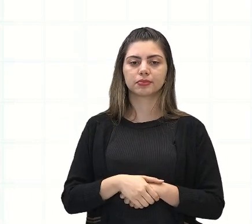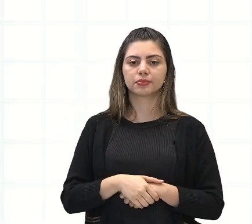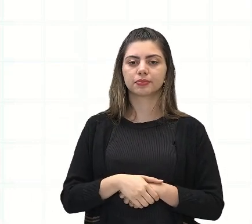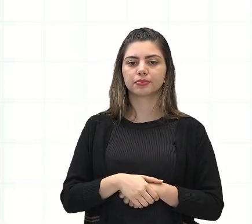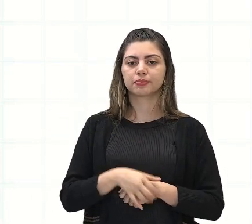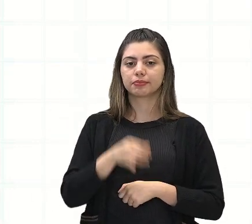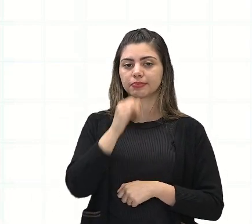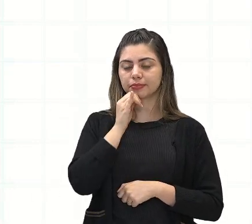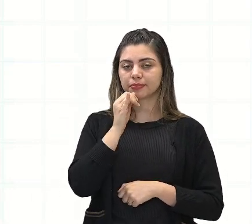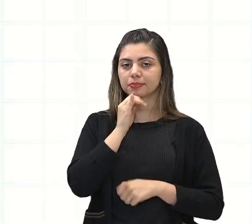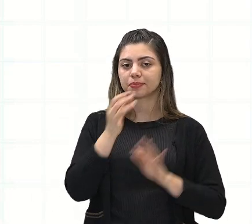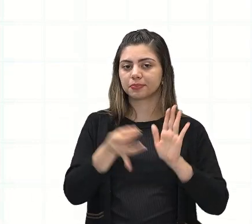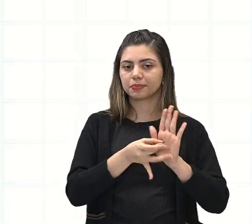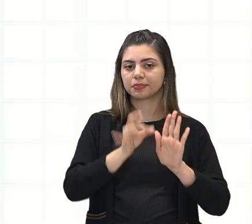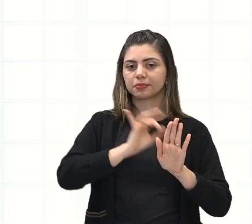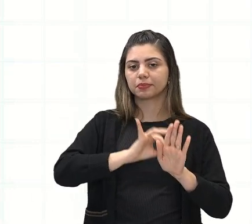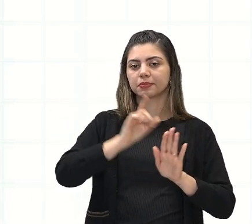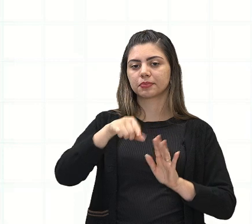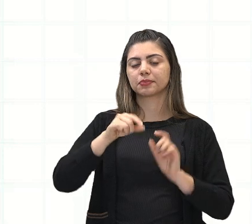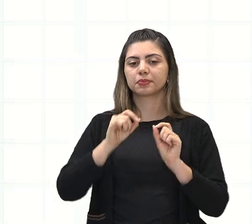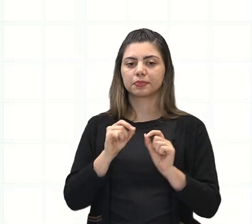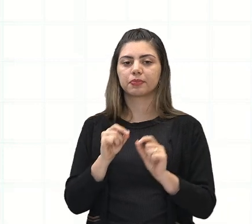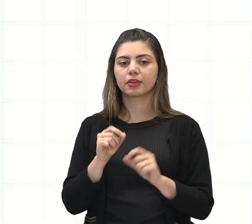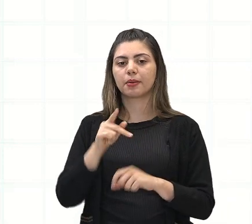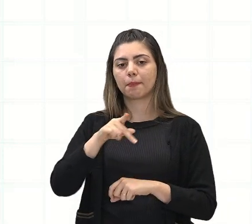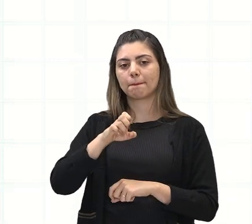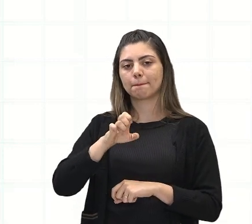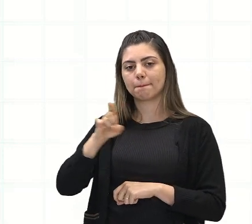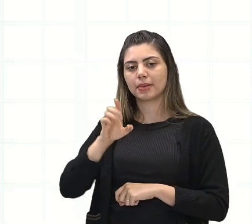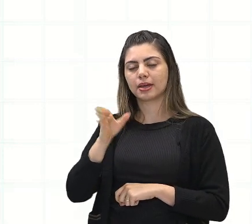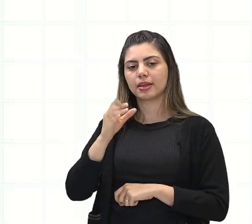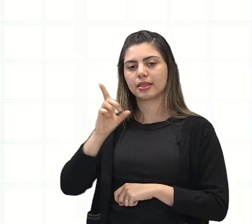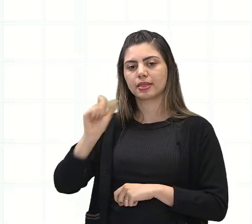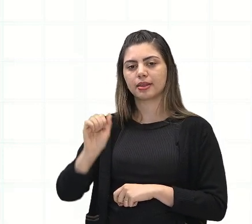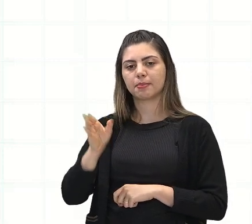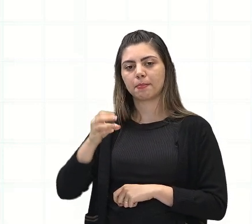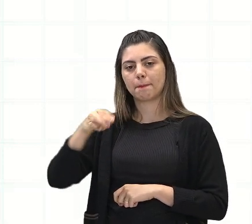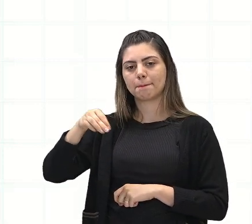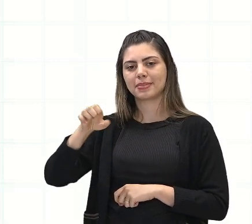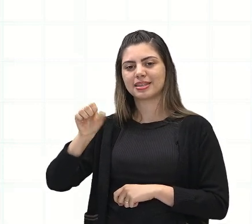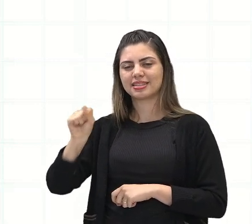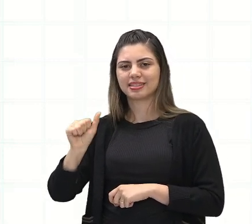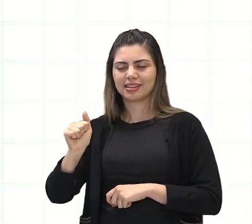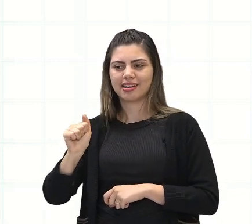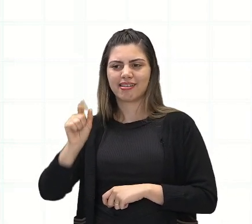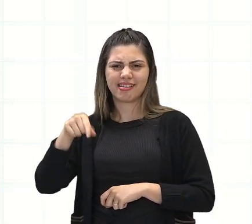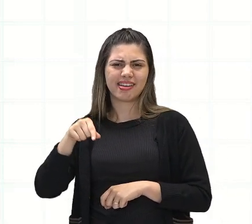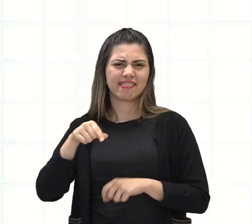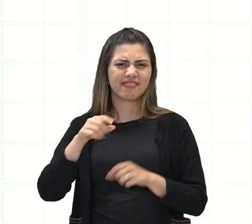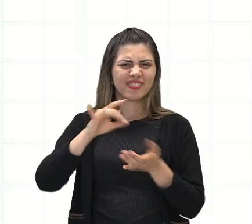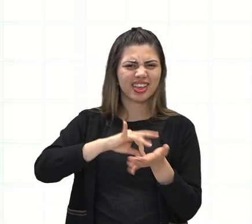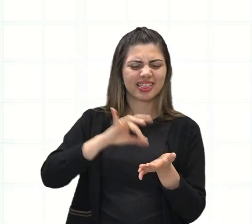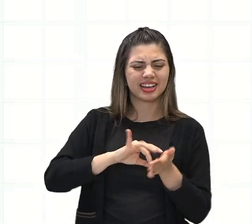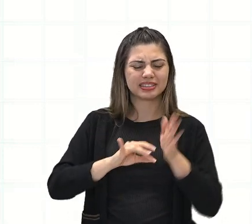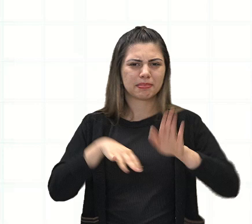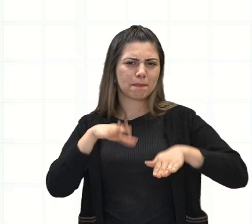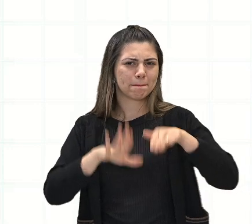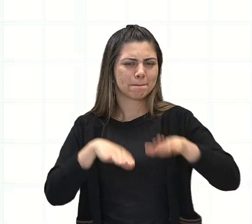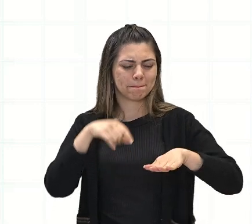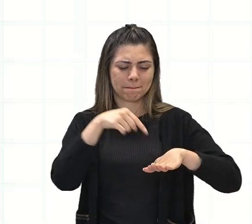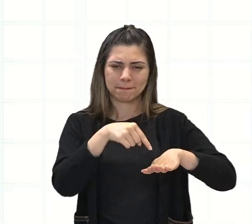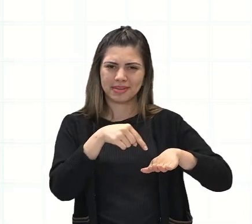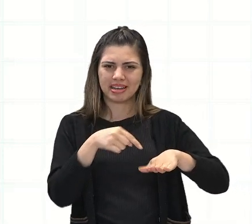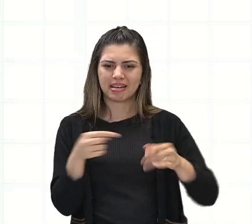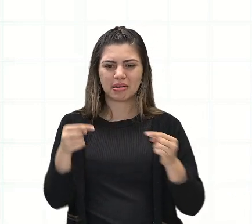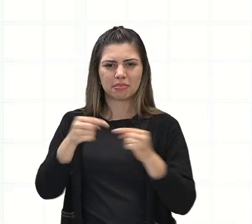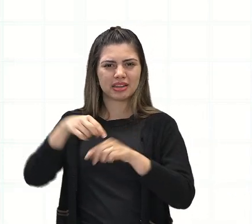comum de catacrese é quando usamos termos como pé da mesa. Peraí, o pé da mesa, aquilo não é um pé. mas não existe uma palavra melhor para definir.